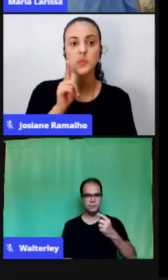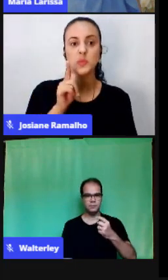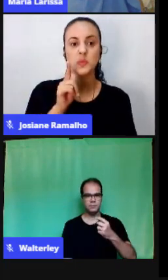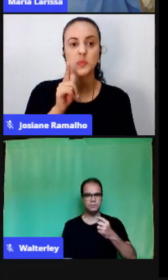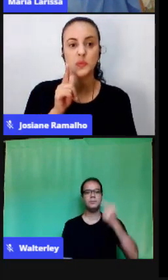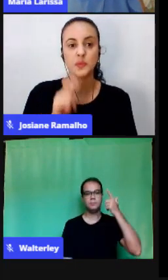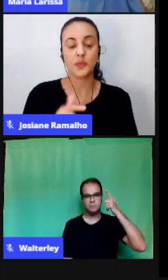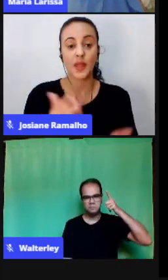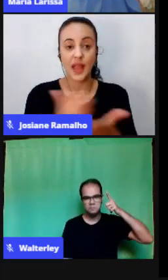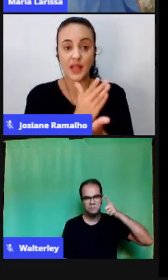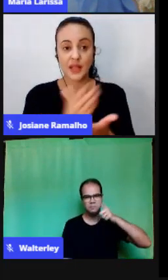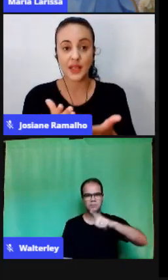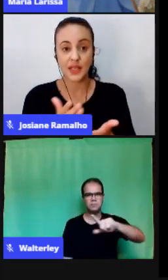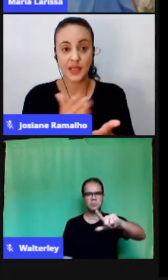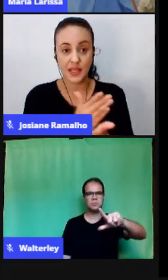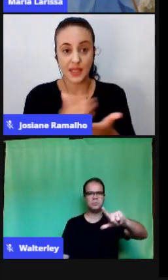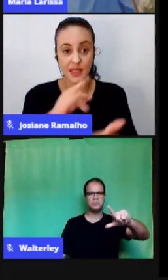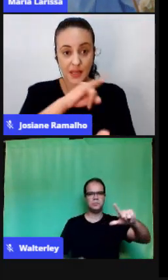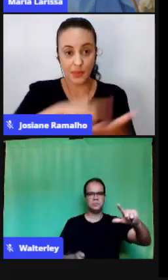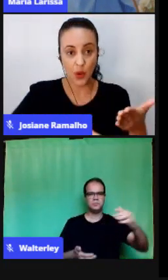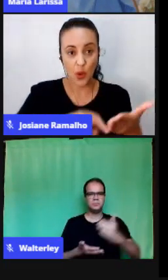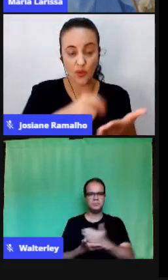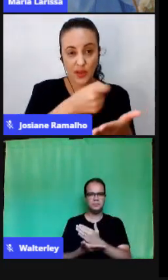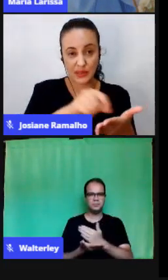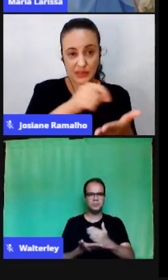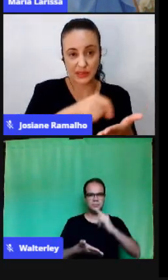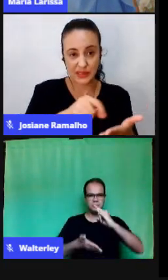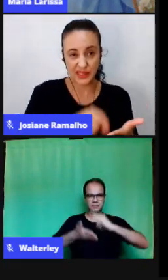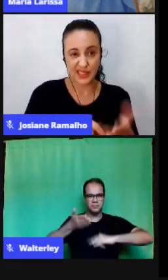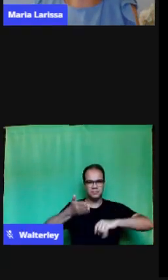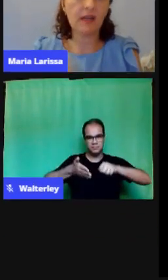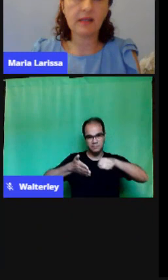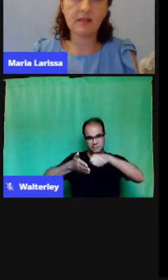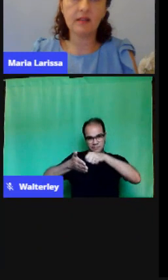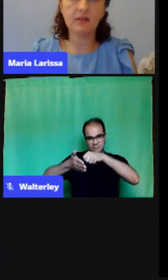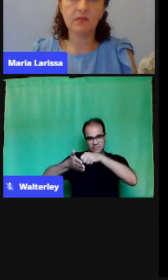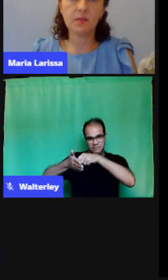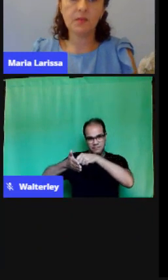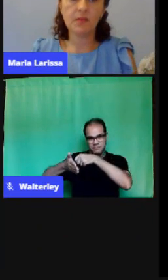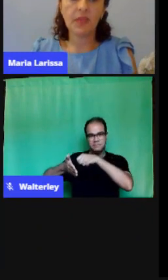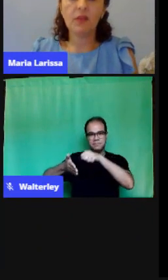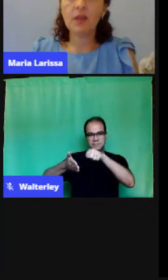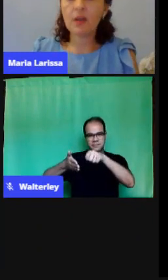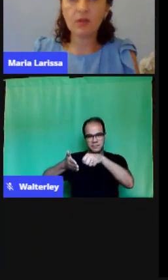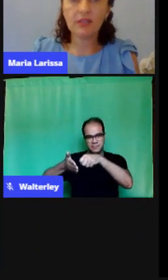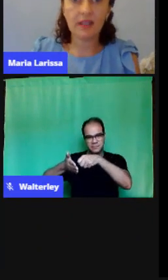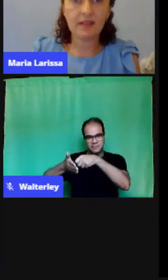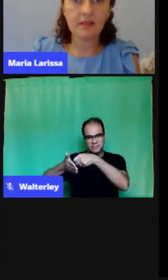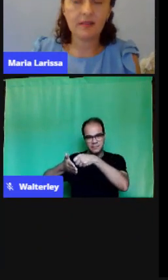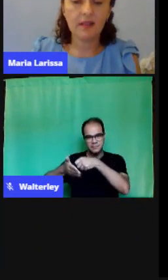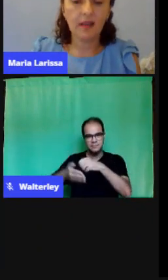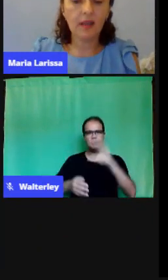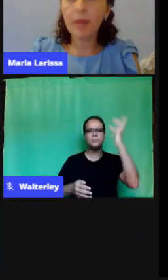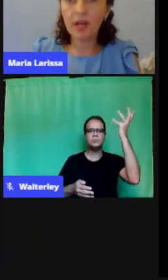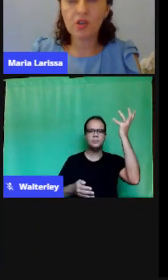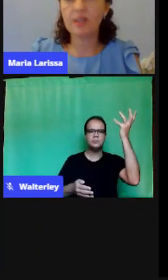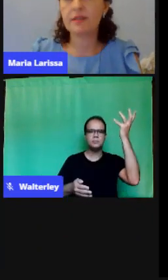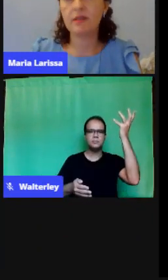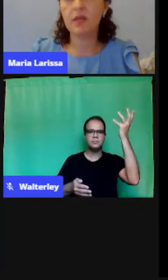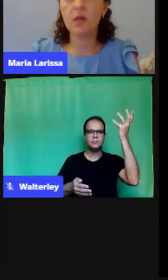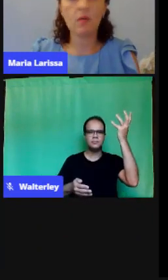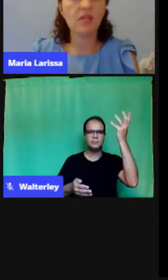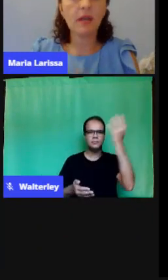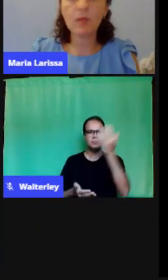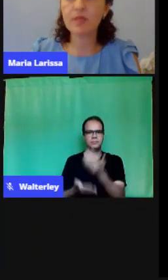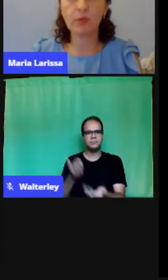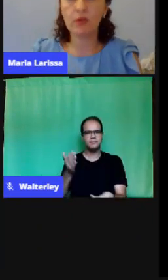numa prova, né, tradicional, vamos dizer assim, o aluno errou aquela questão, o que acontece? Ele perde a